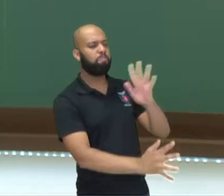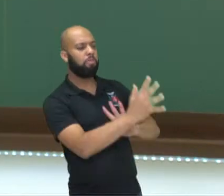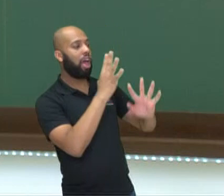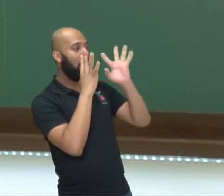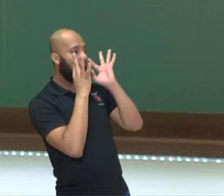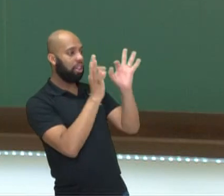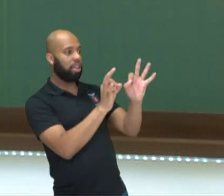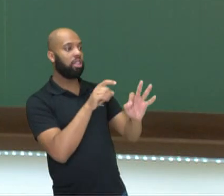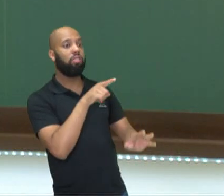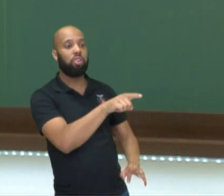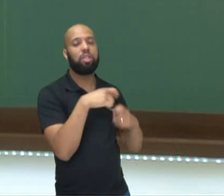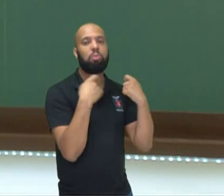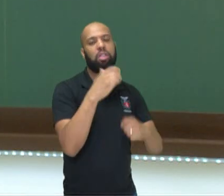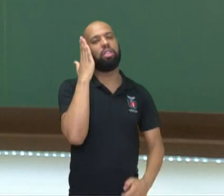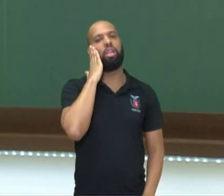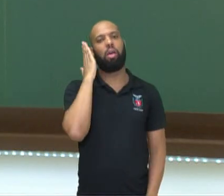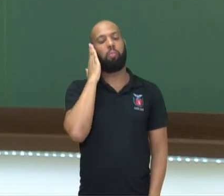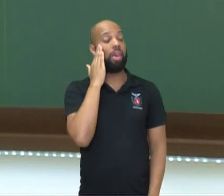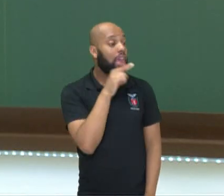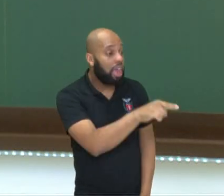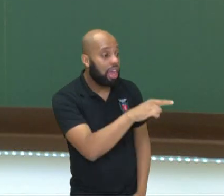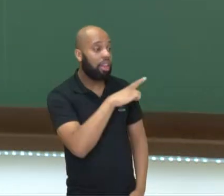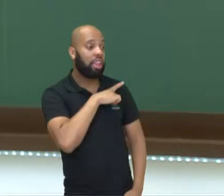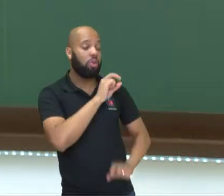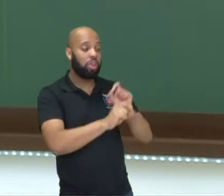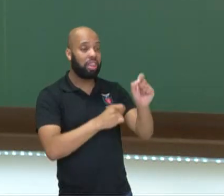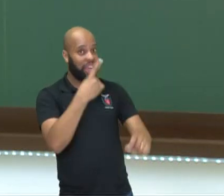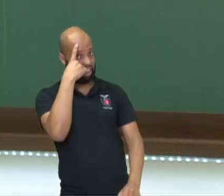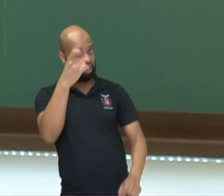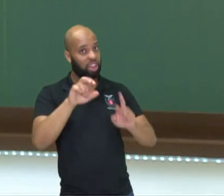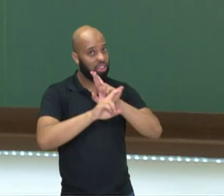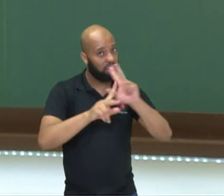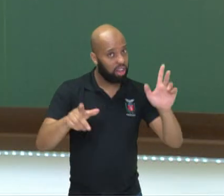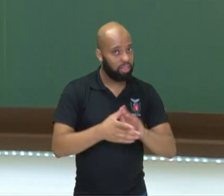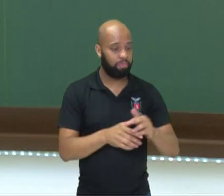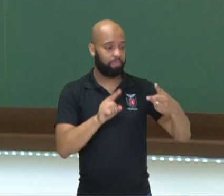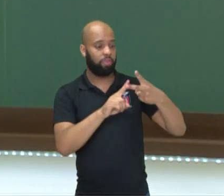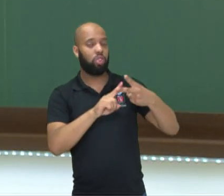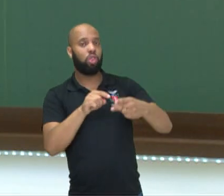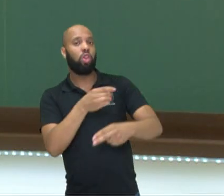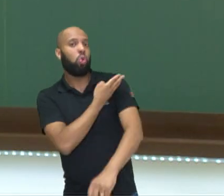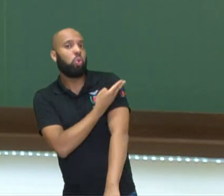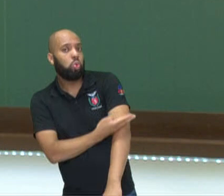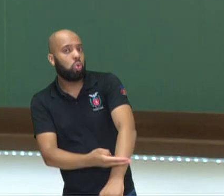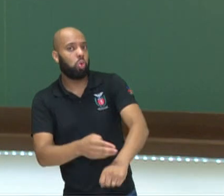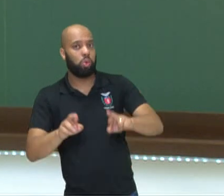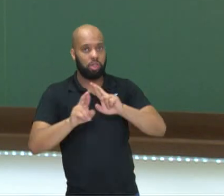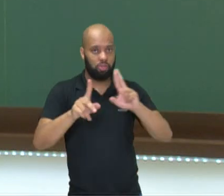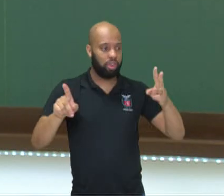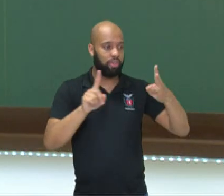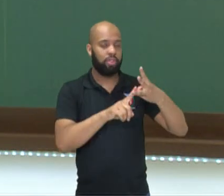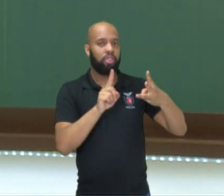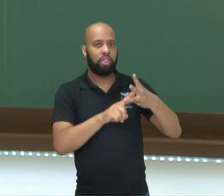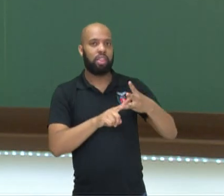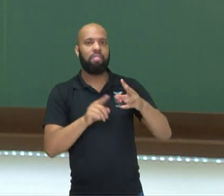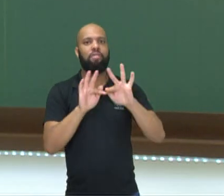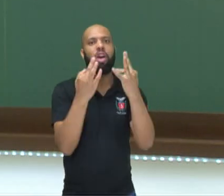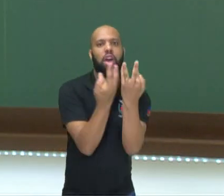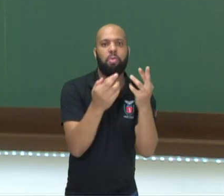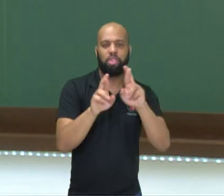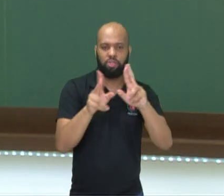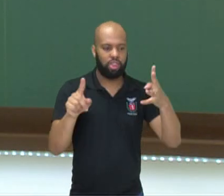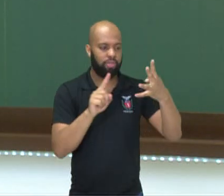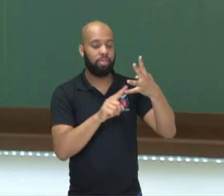nós precisamos saber que as pessoas têm ideias diferentes, costumes diferentes, criações